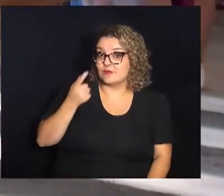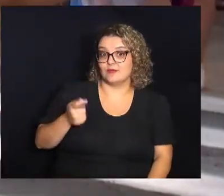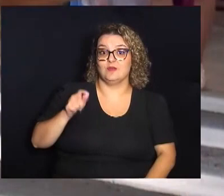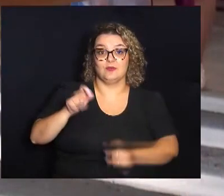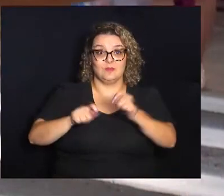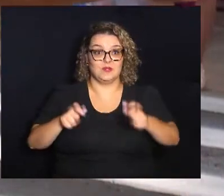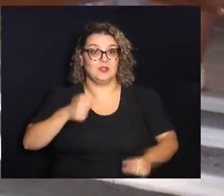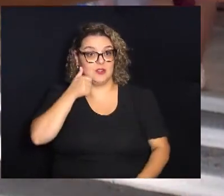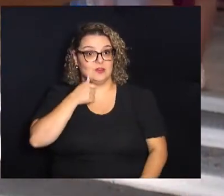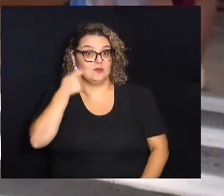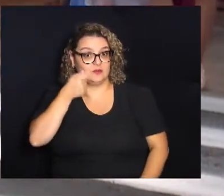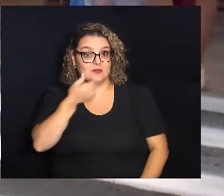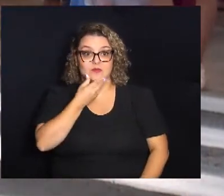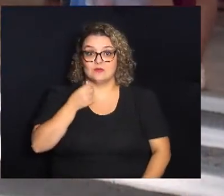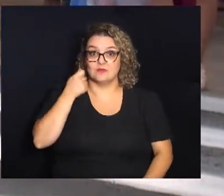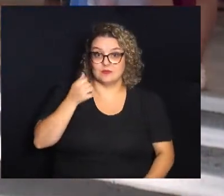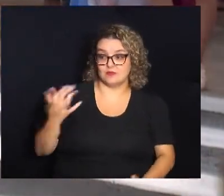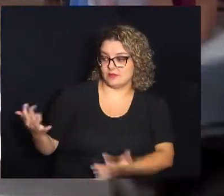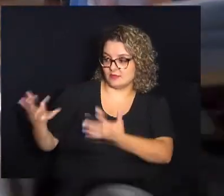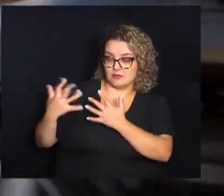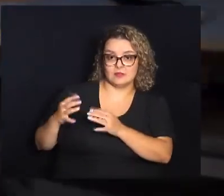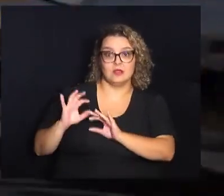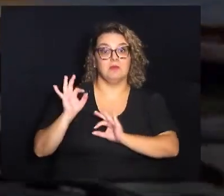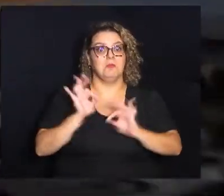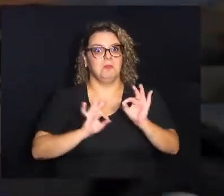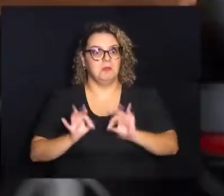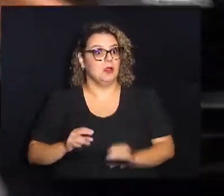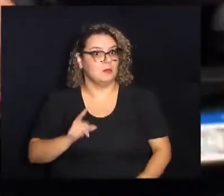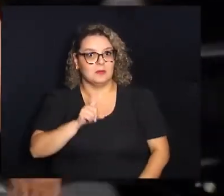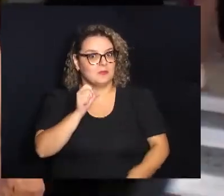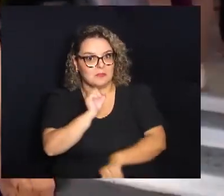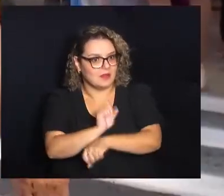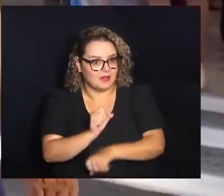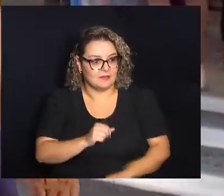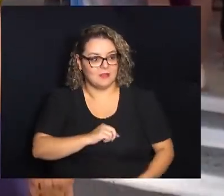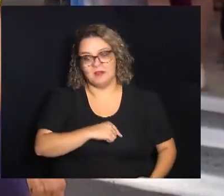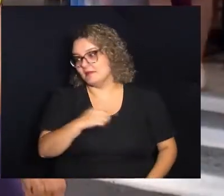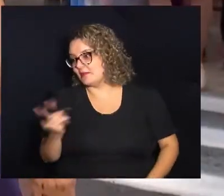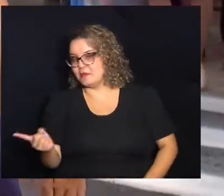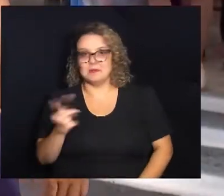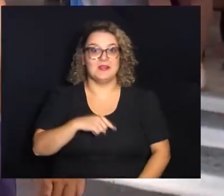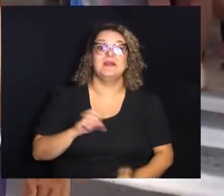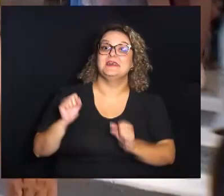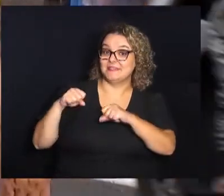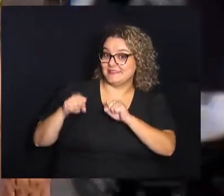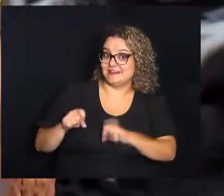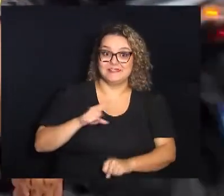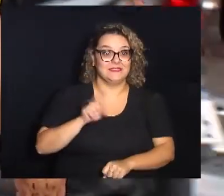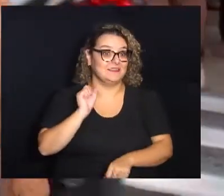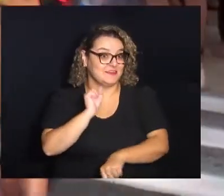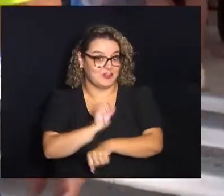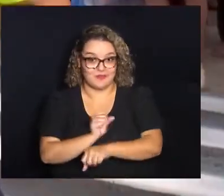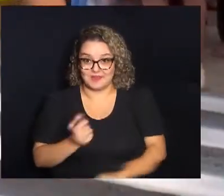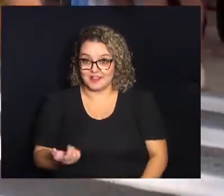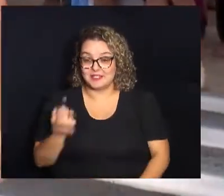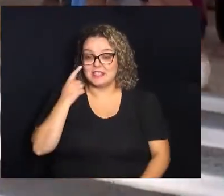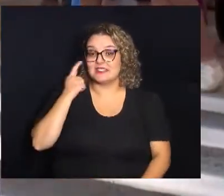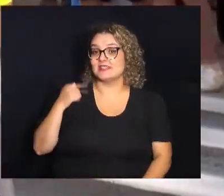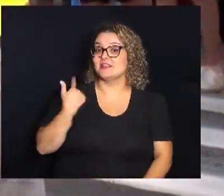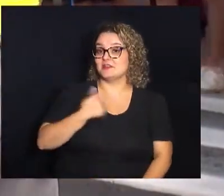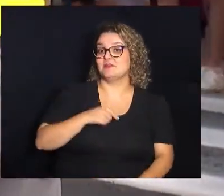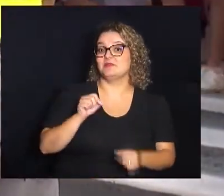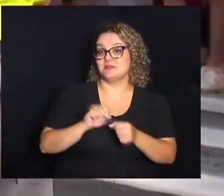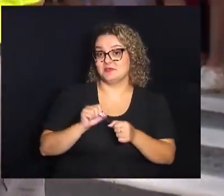atores, as atrizes vieram para cá. Tem que ter um preparo físico, eles não param, né? Eles vão para lá, vão para cá. Sim, eles não param, e a ideia é que nós